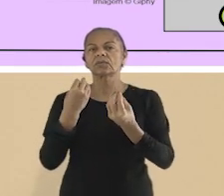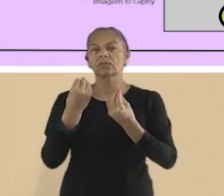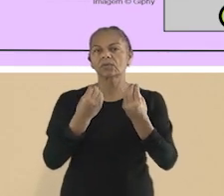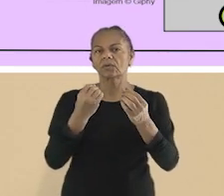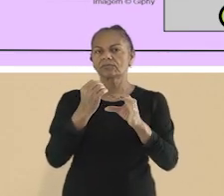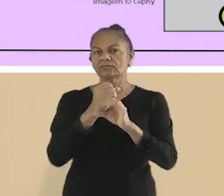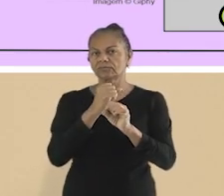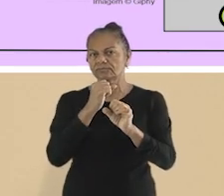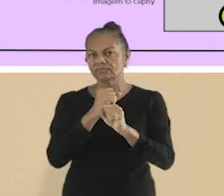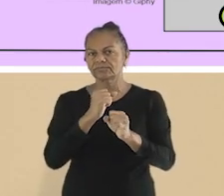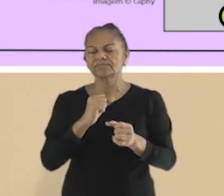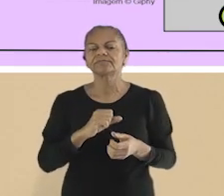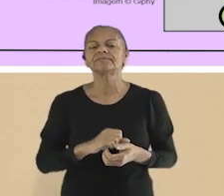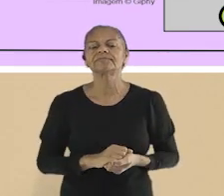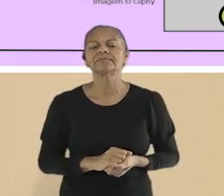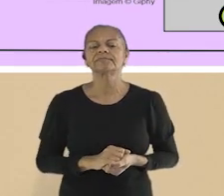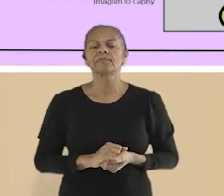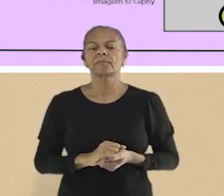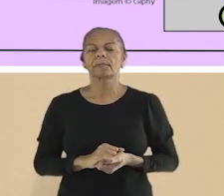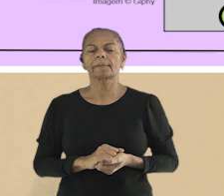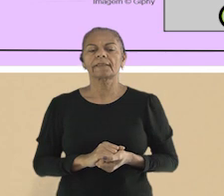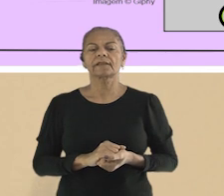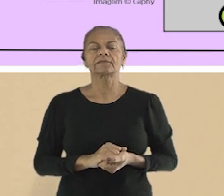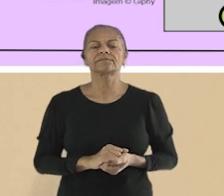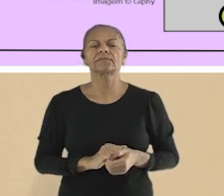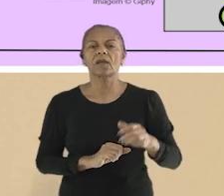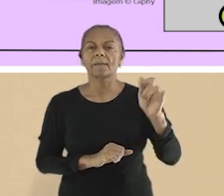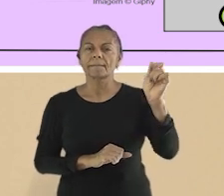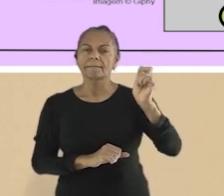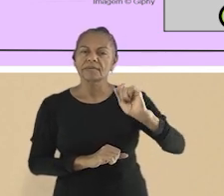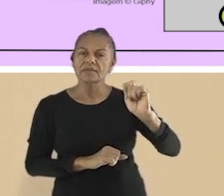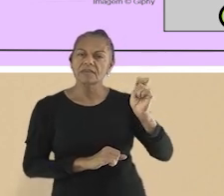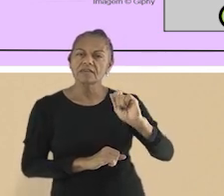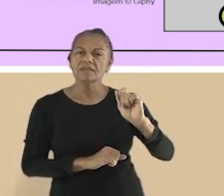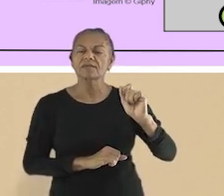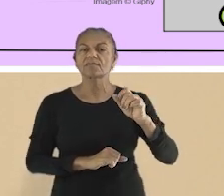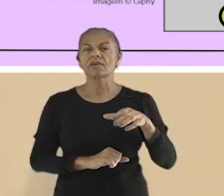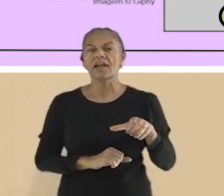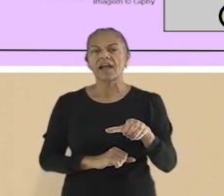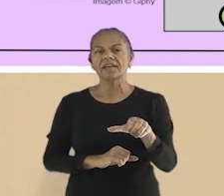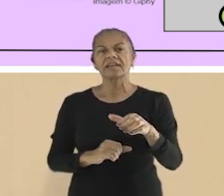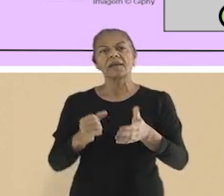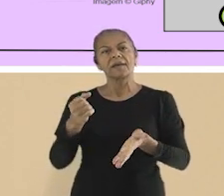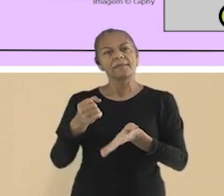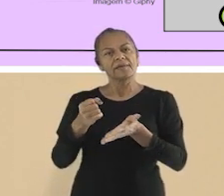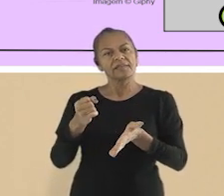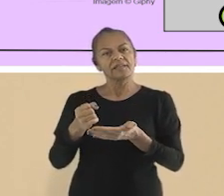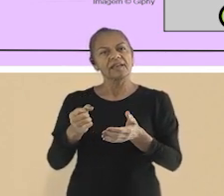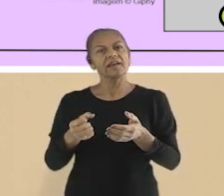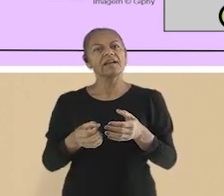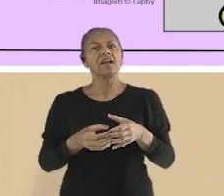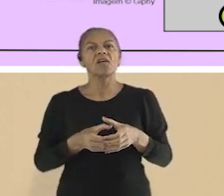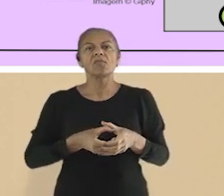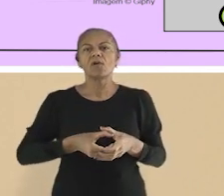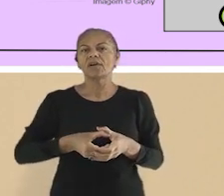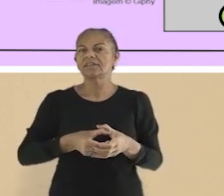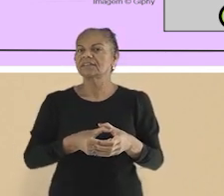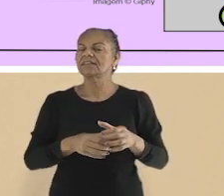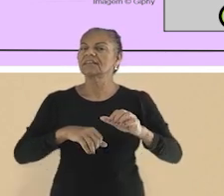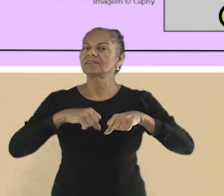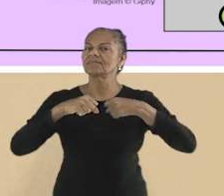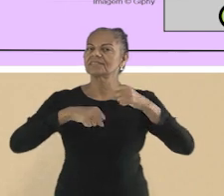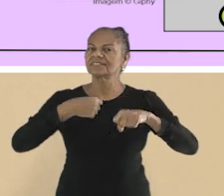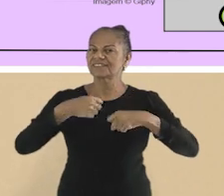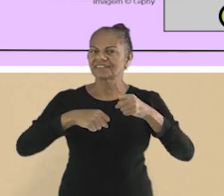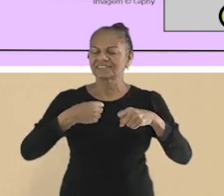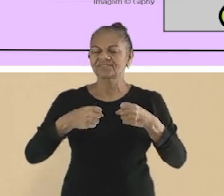as quantidades de cada brinquedo para a nossa tabela ficar completa. Colocamos as quantidades de pipas, de